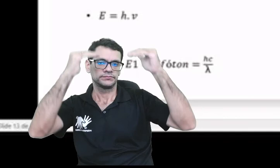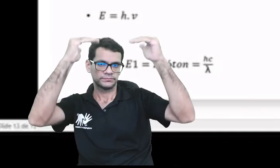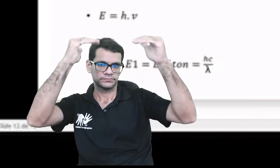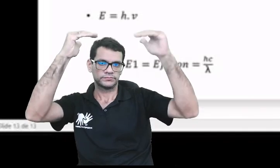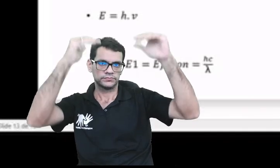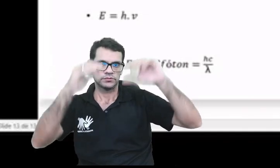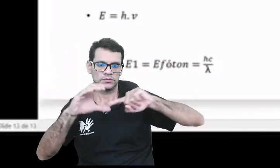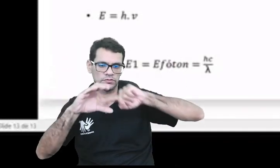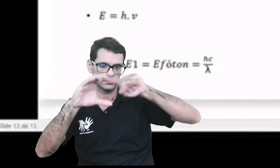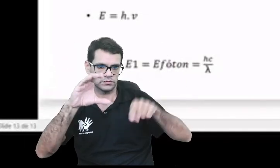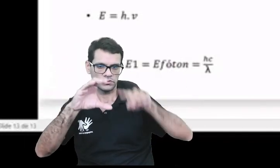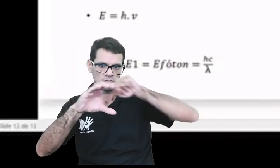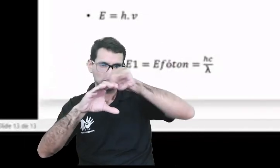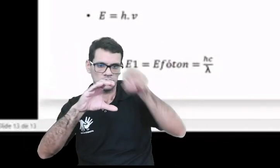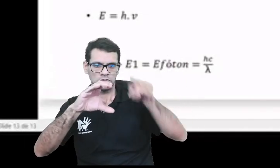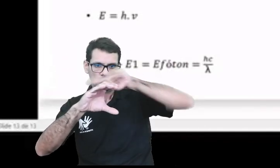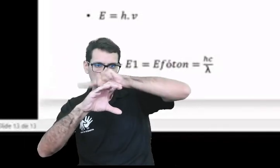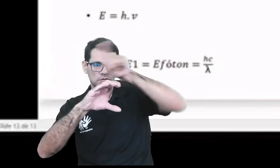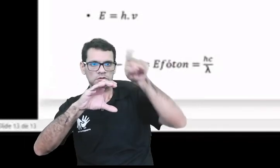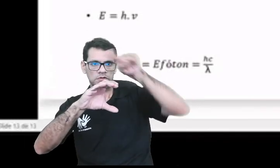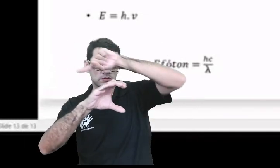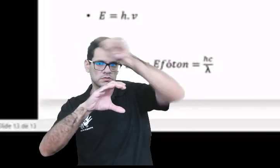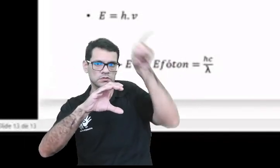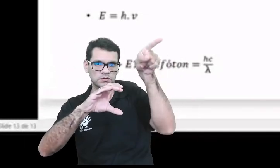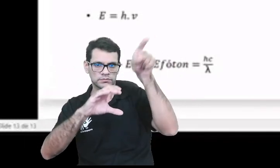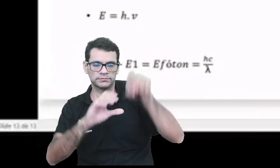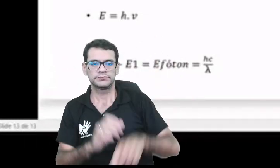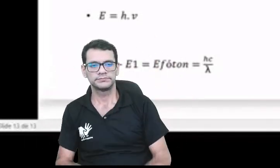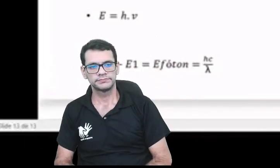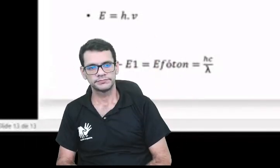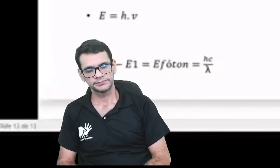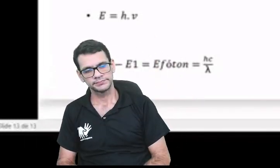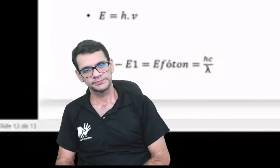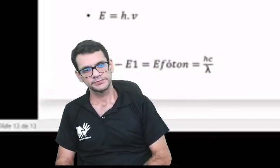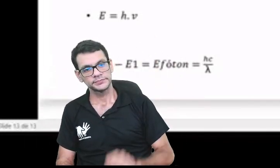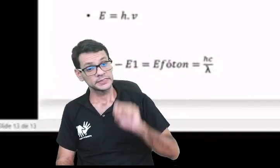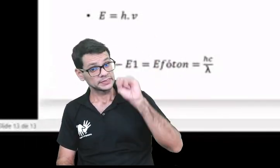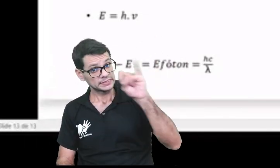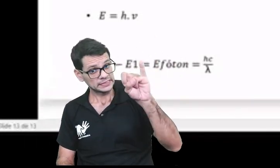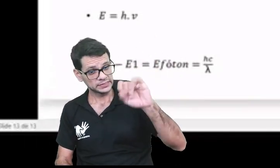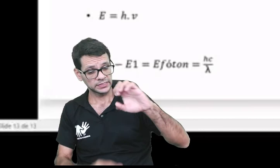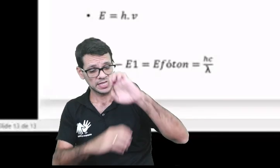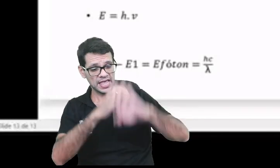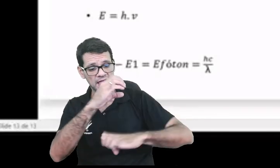aqui outra energia, e assim por diante. Se esses elétrons